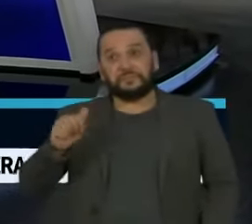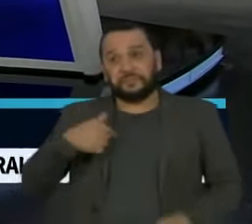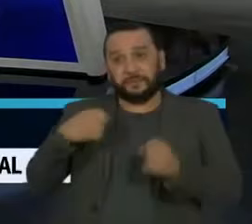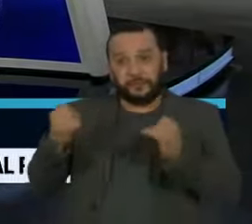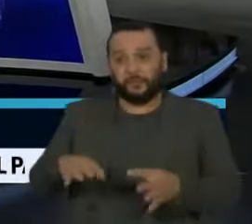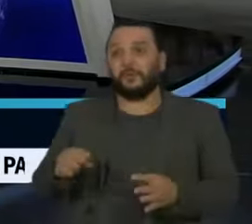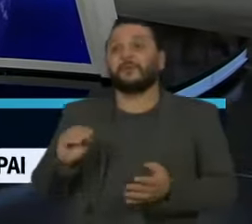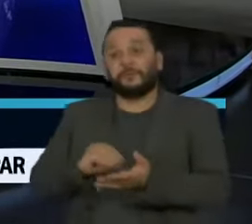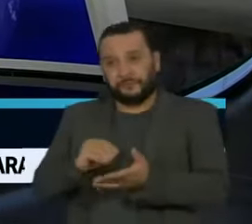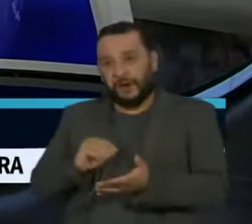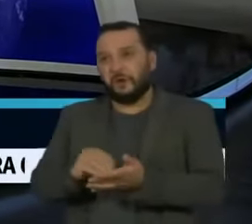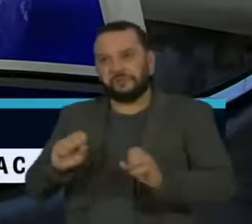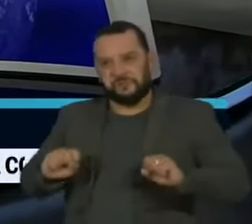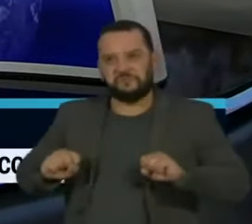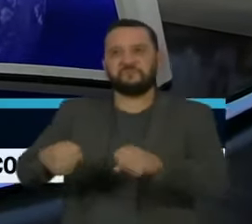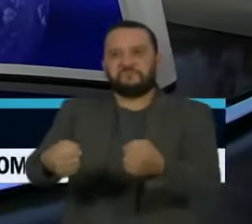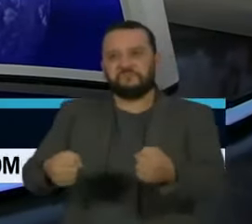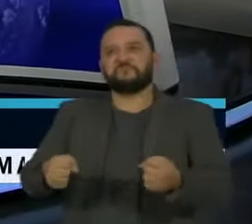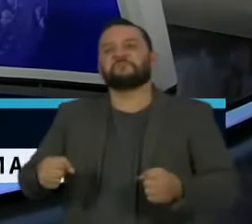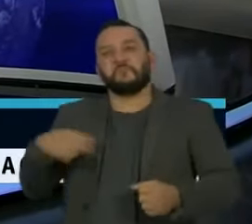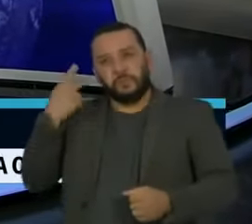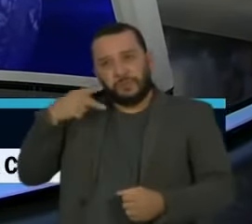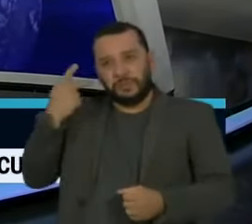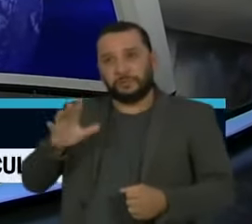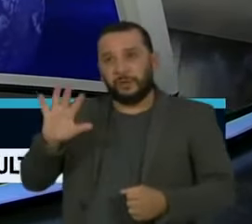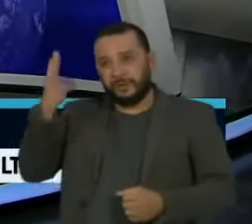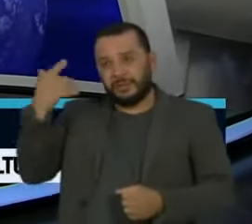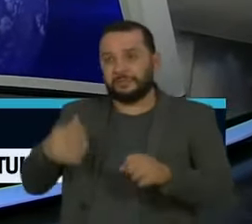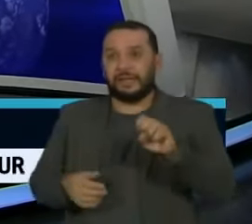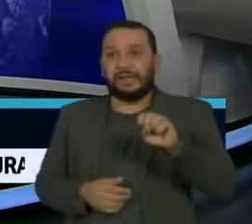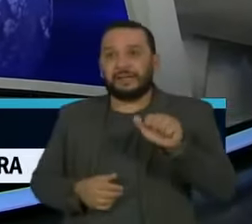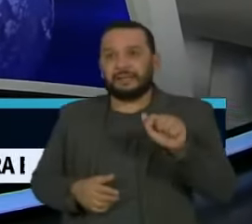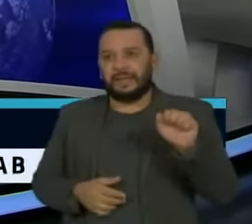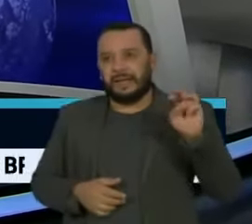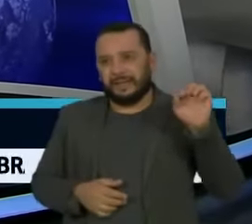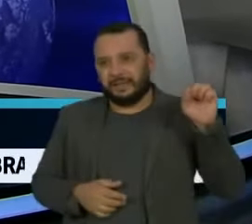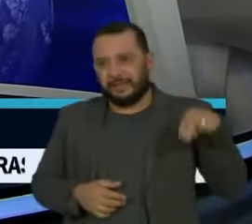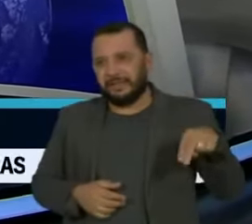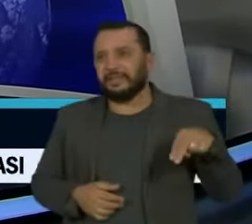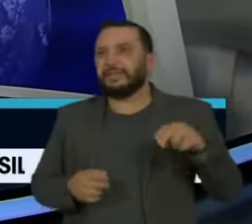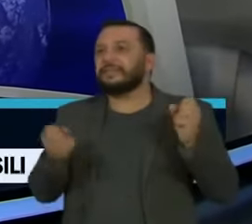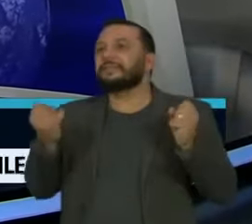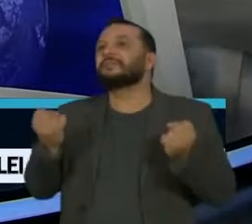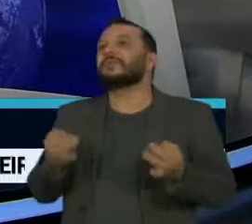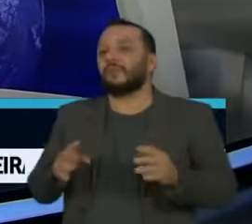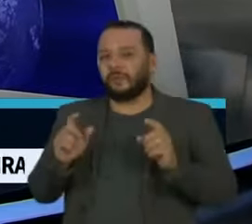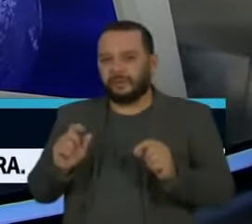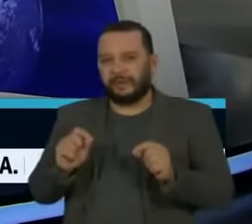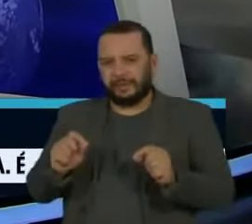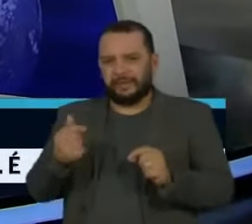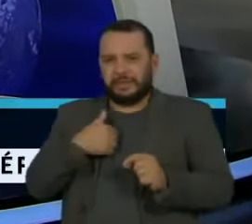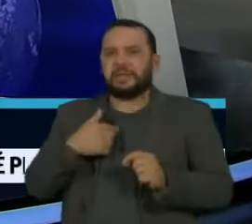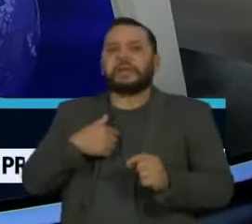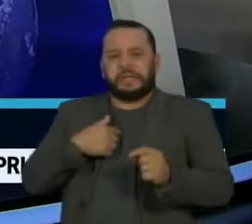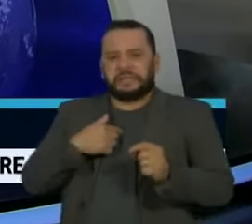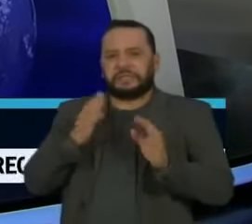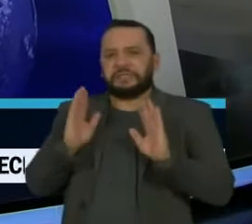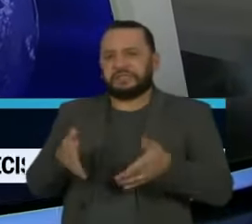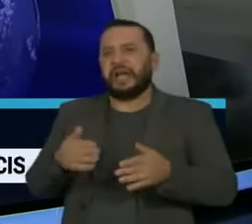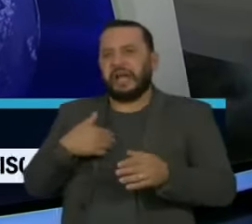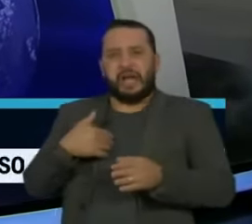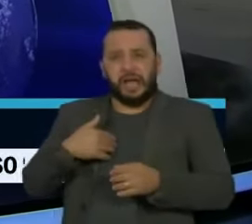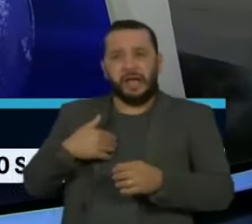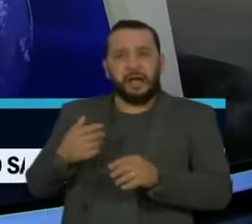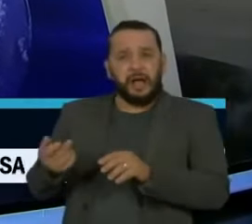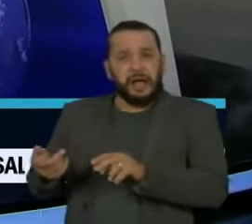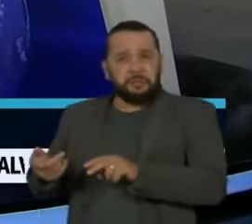político para que isso aconteça, nós vimos ali que o Salim Matar foi enfático ao dizer que a privatização seria a solução